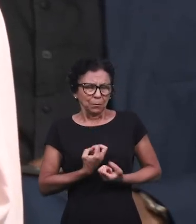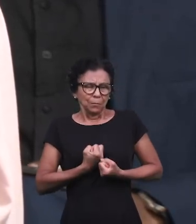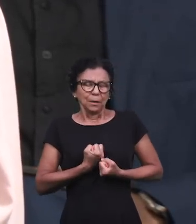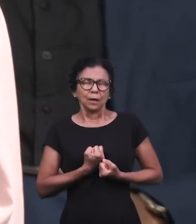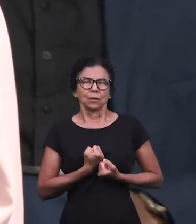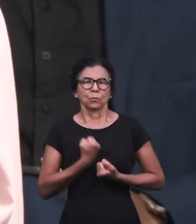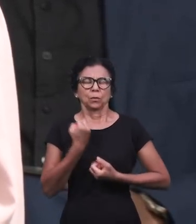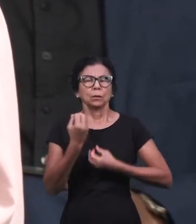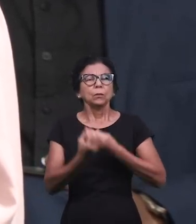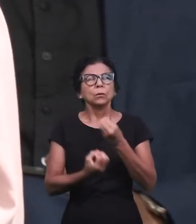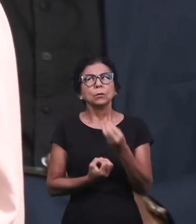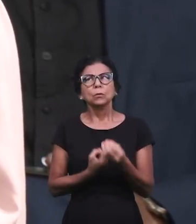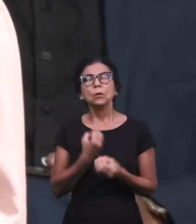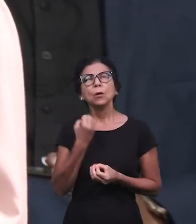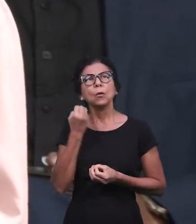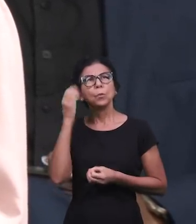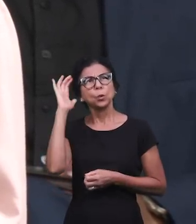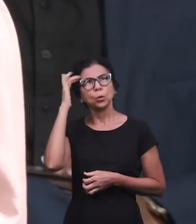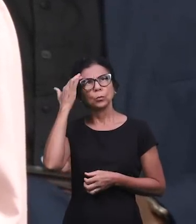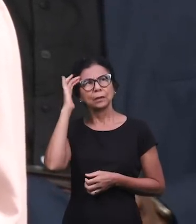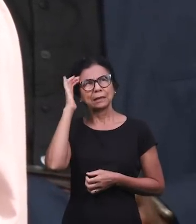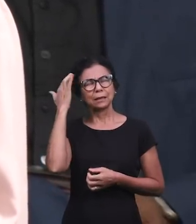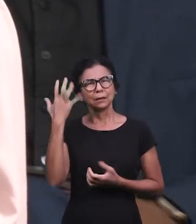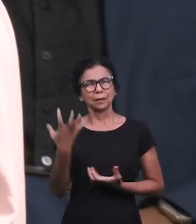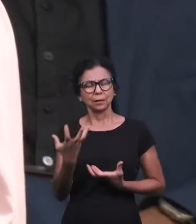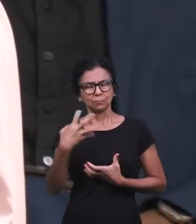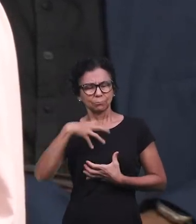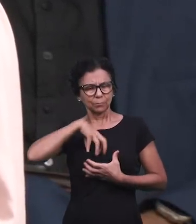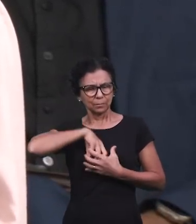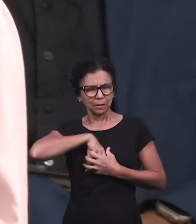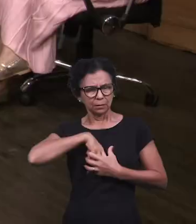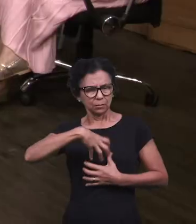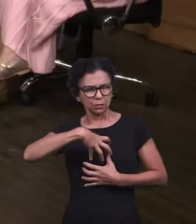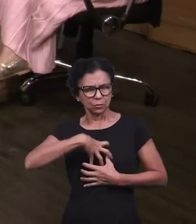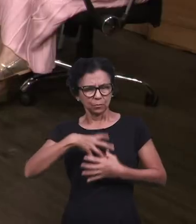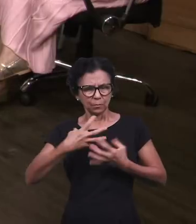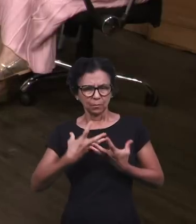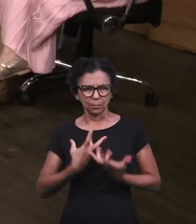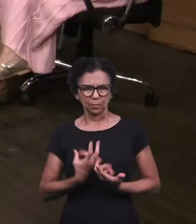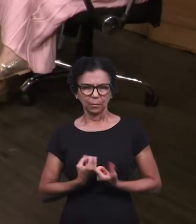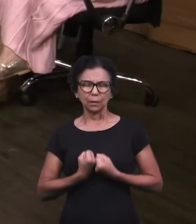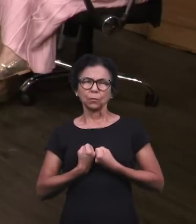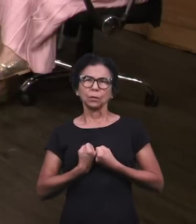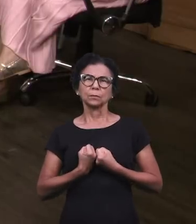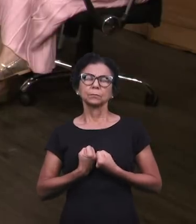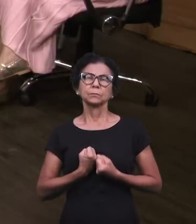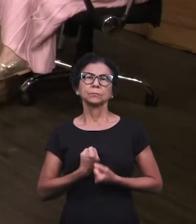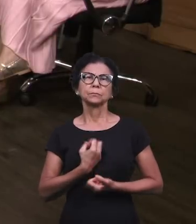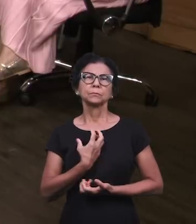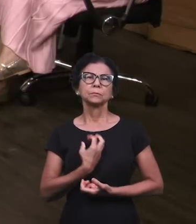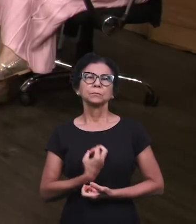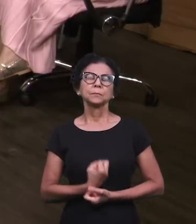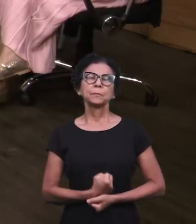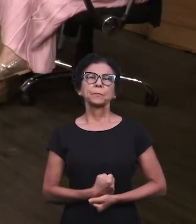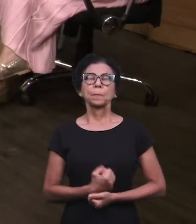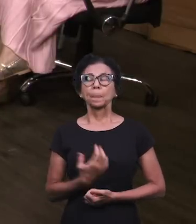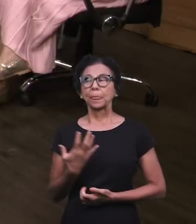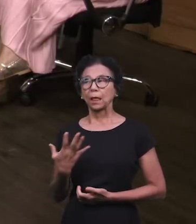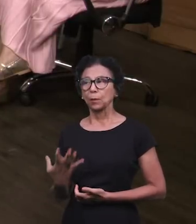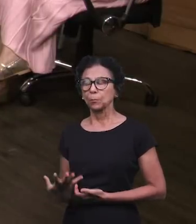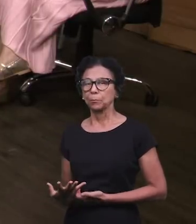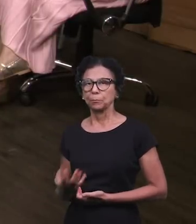para identificar que aquilo que nós estamos sentindo é mágoa. Bem, vamos lá. A